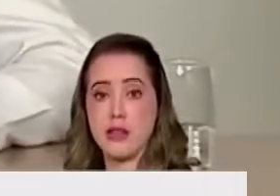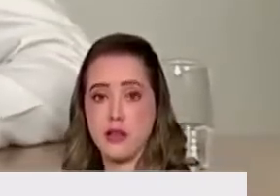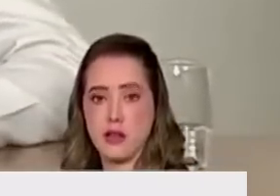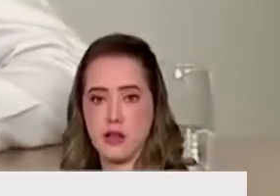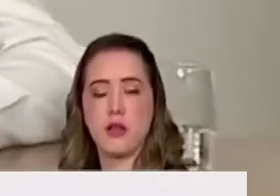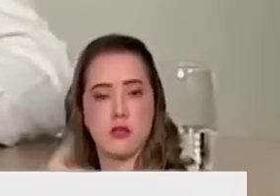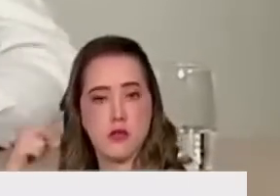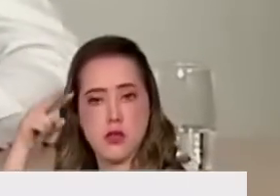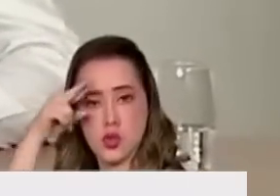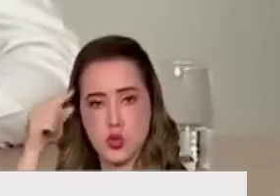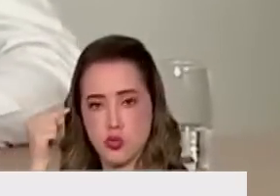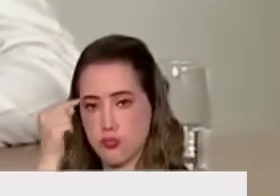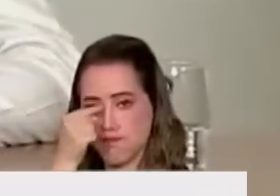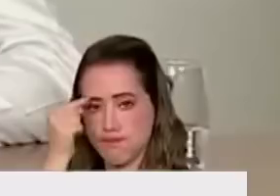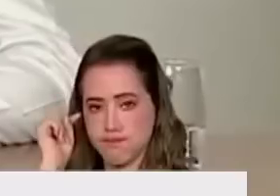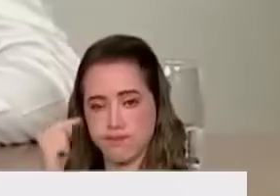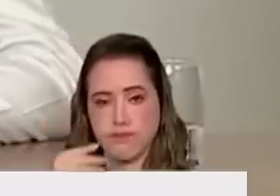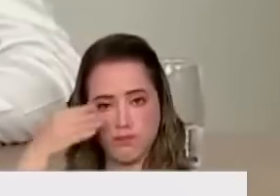procedimento.